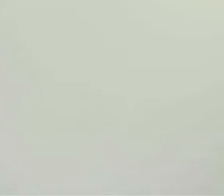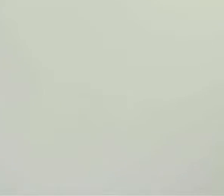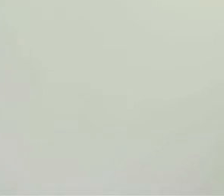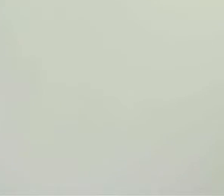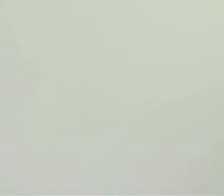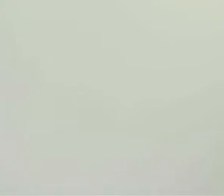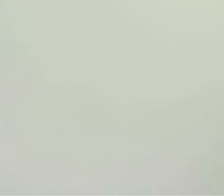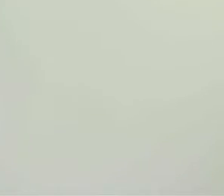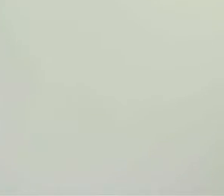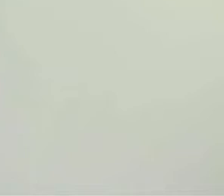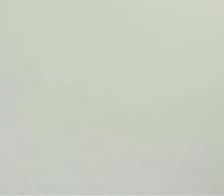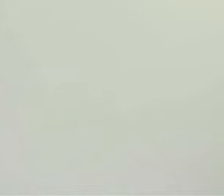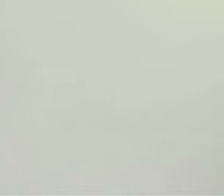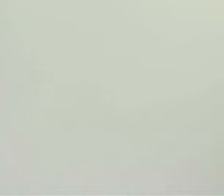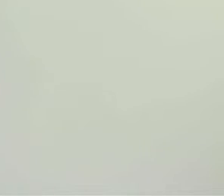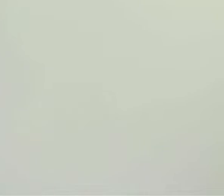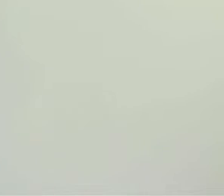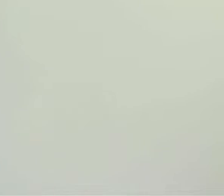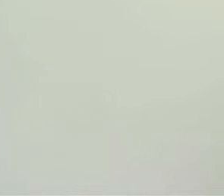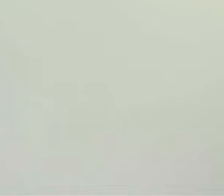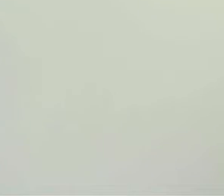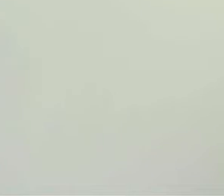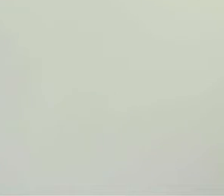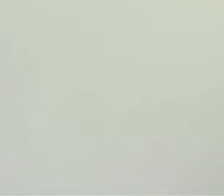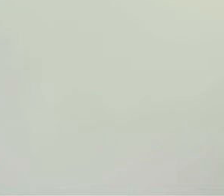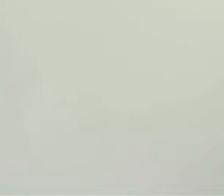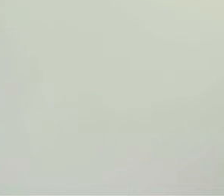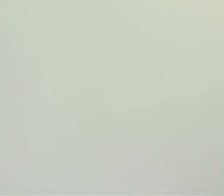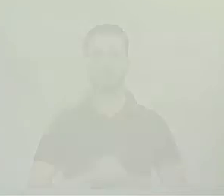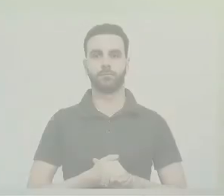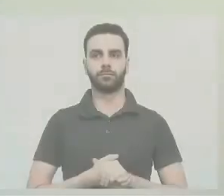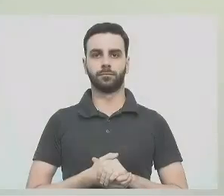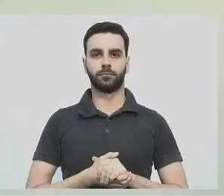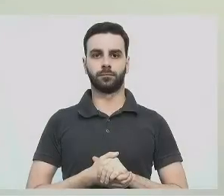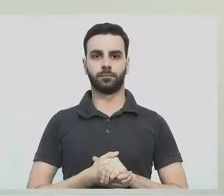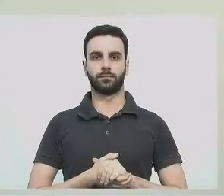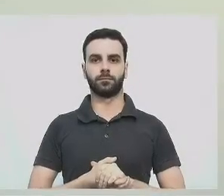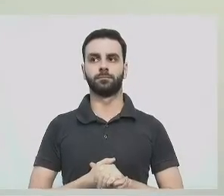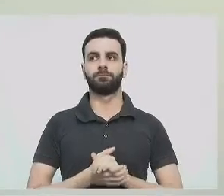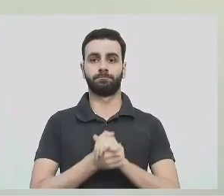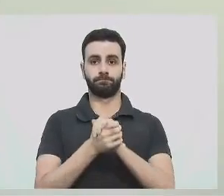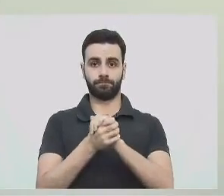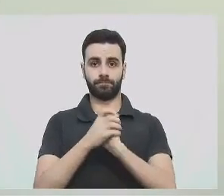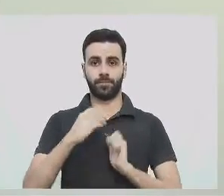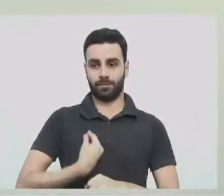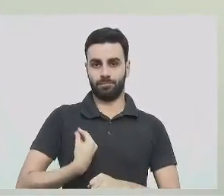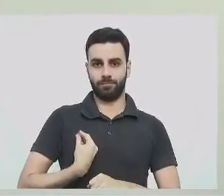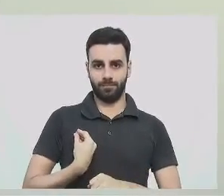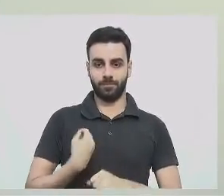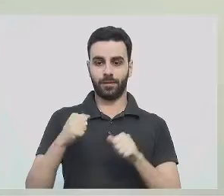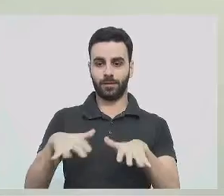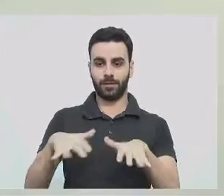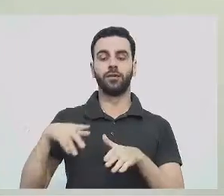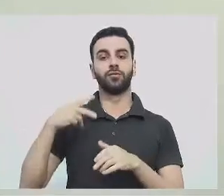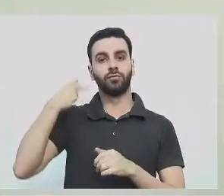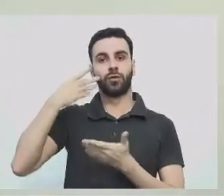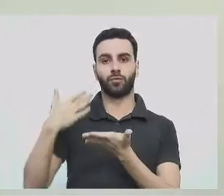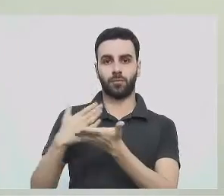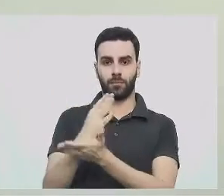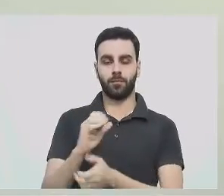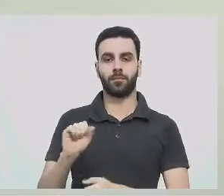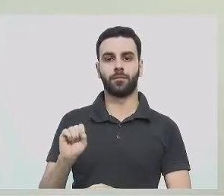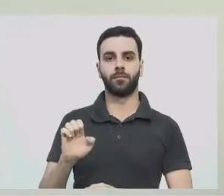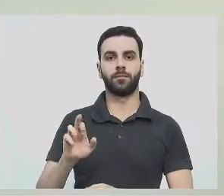especial, cumprimentar ao vereador eleito, Sérgio, aqui está conosco, sucesso